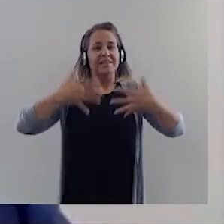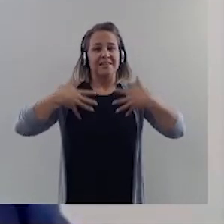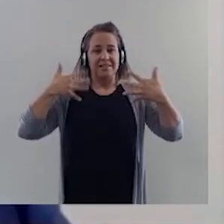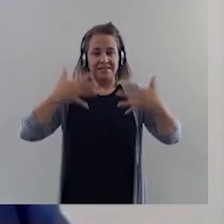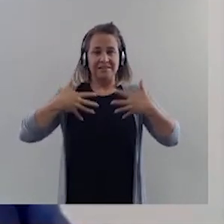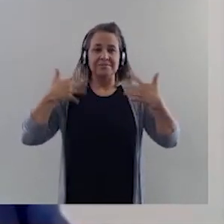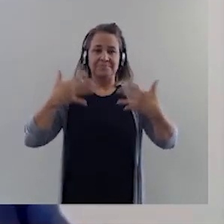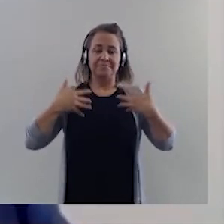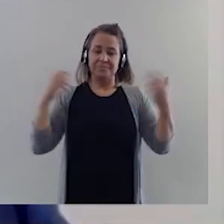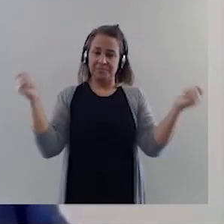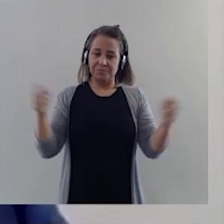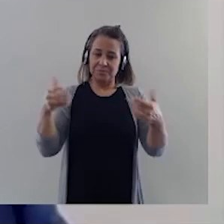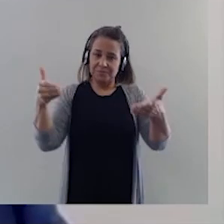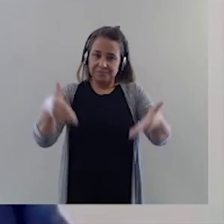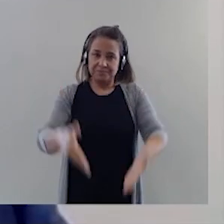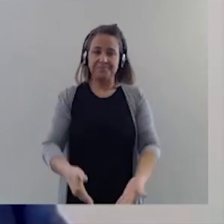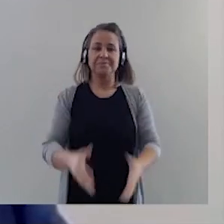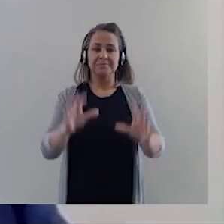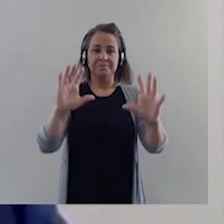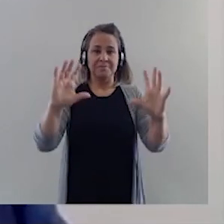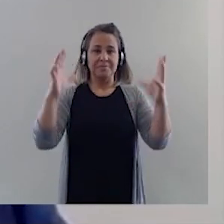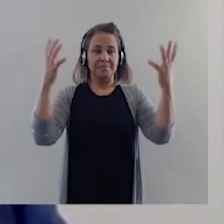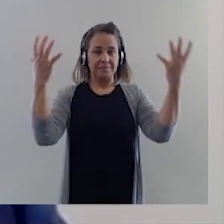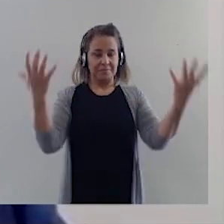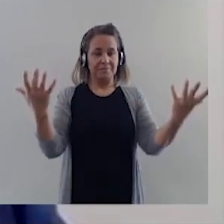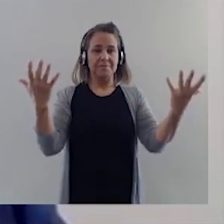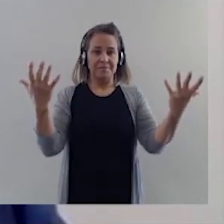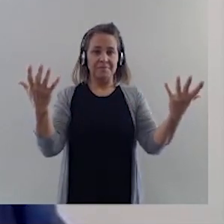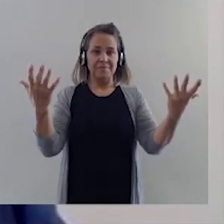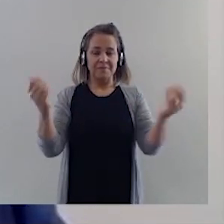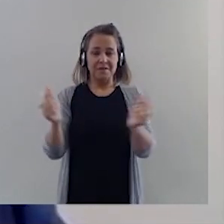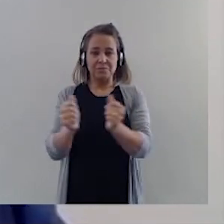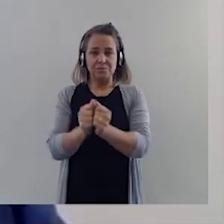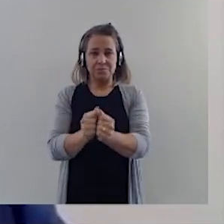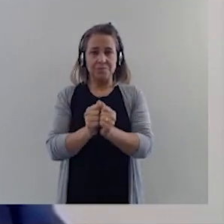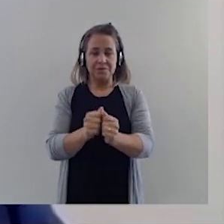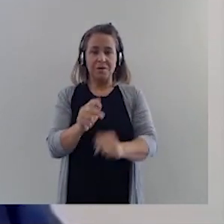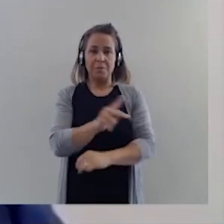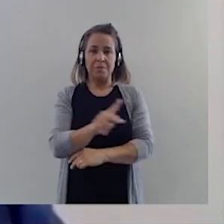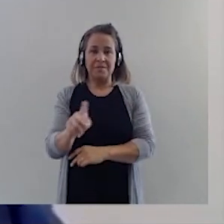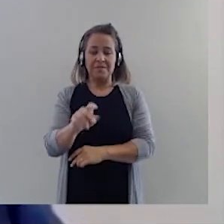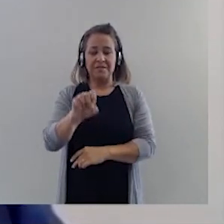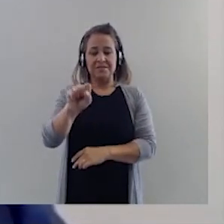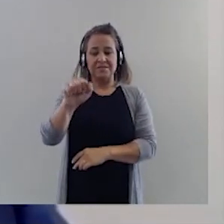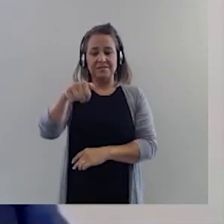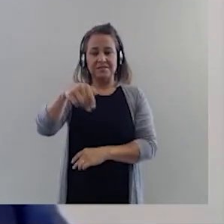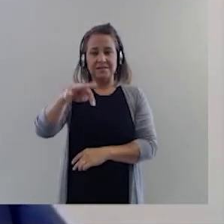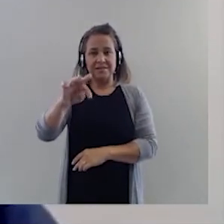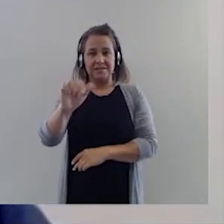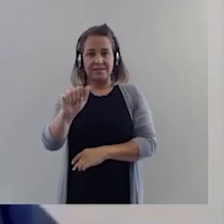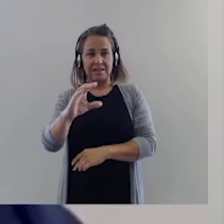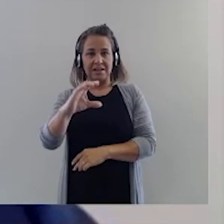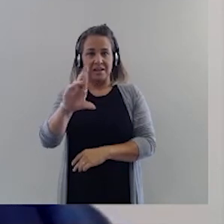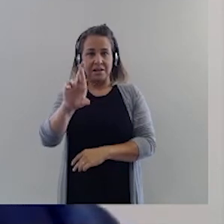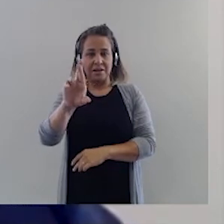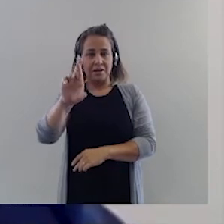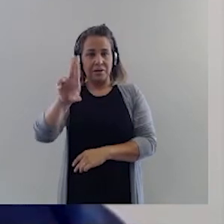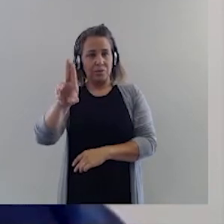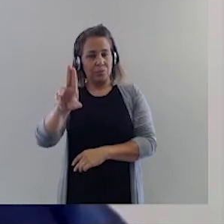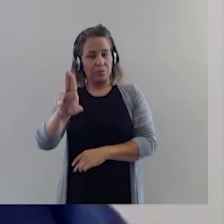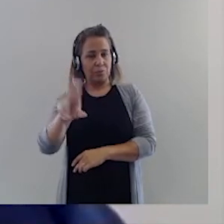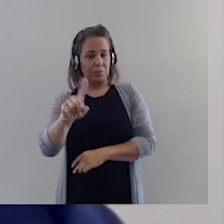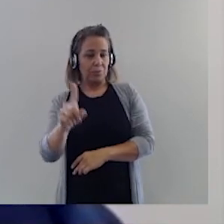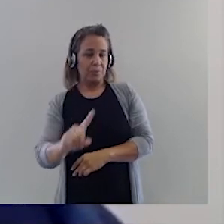de poder participar de um evento que é comandado pelo presidente Santa Cruz, que é do Rio de